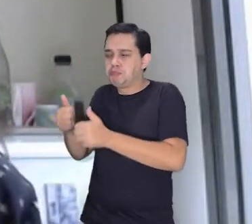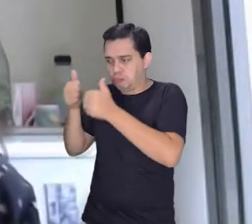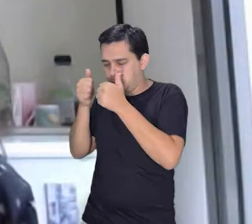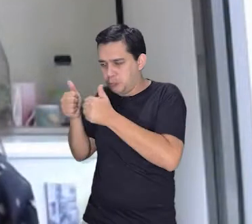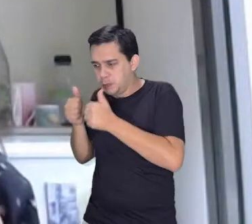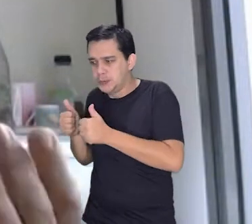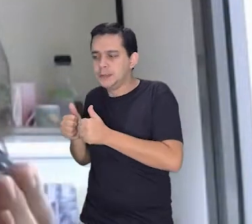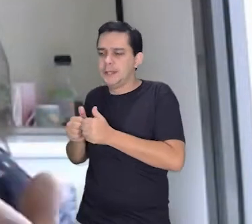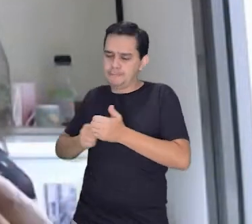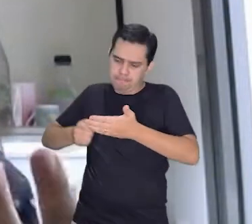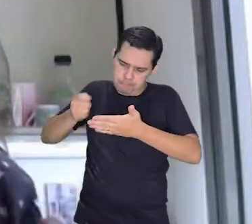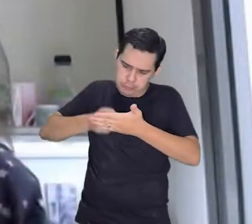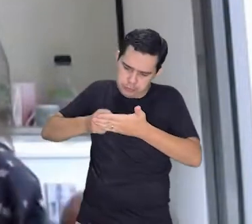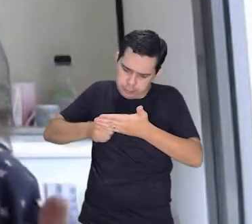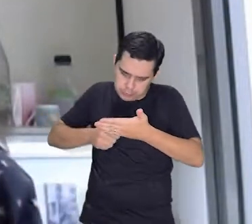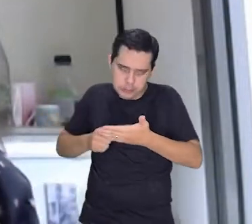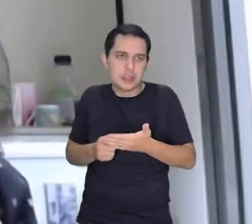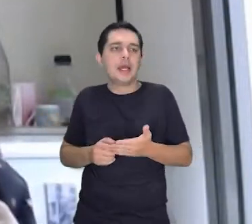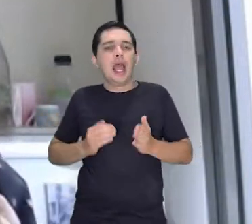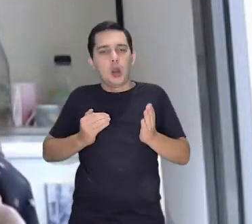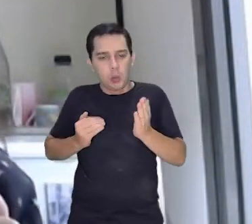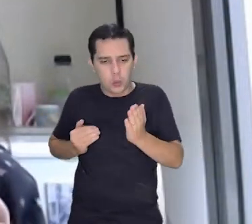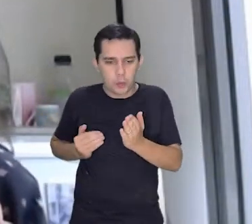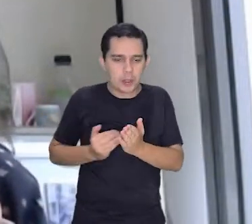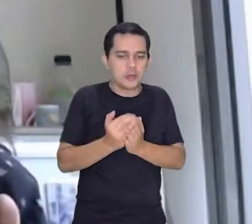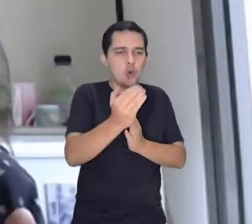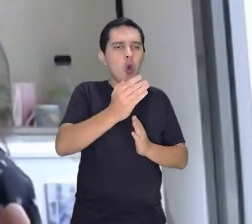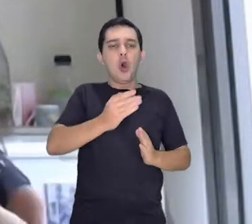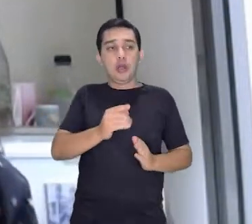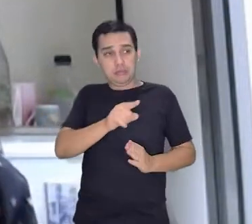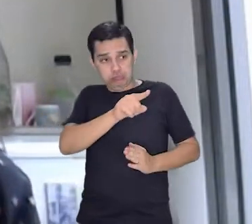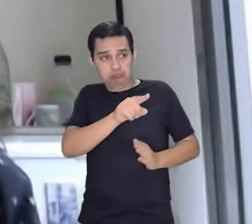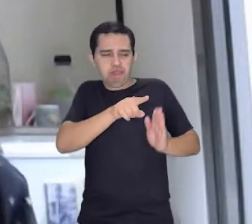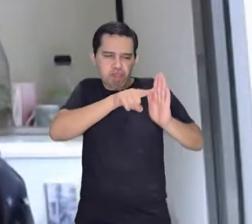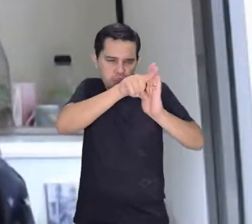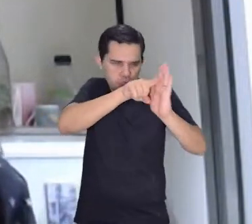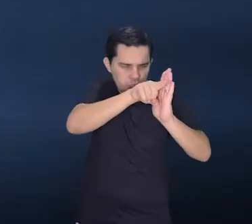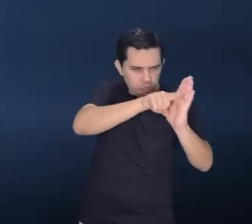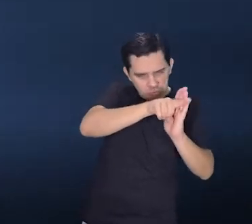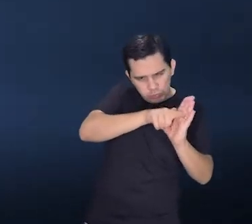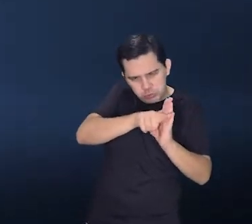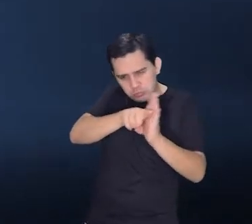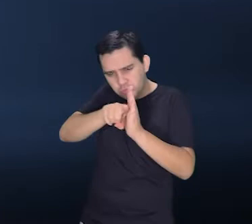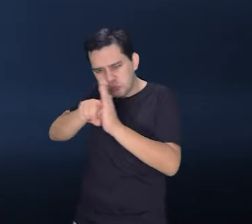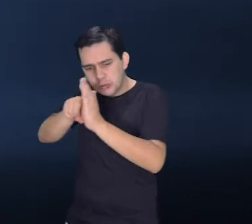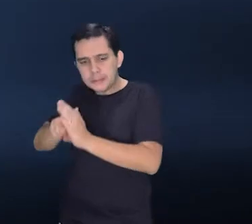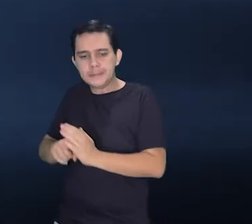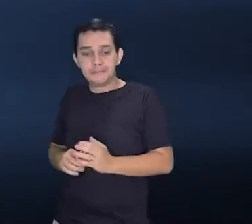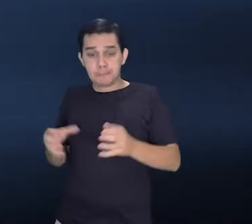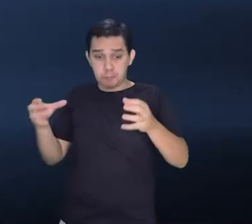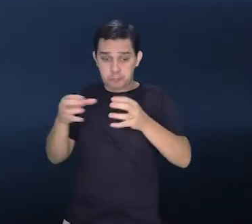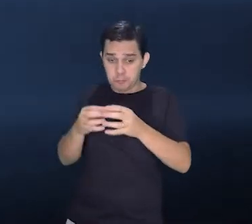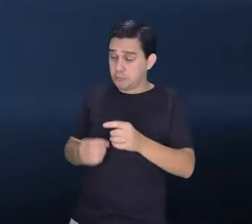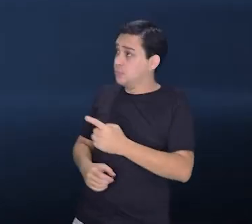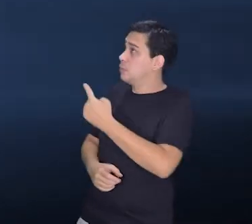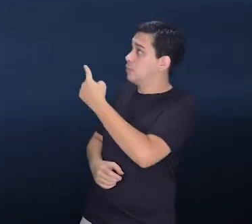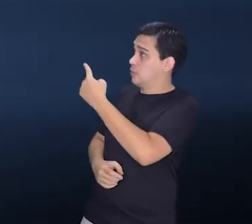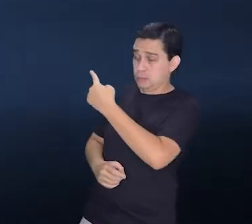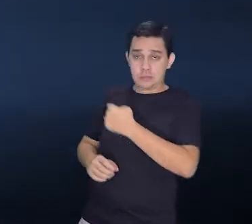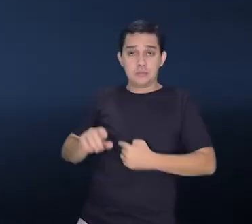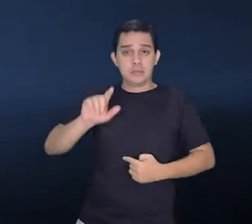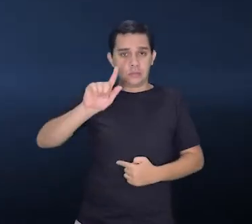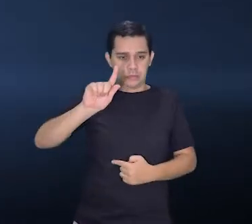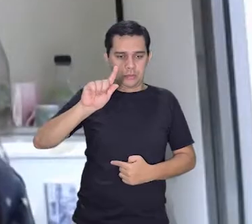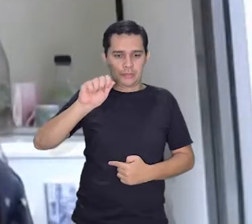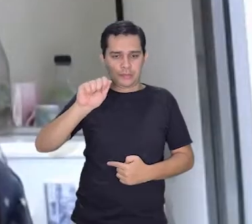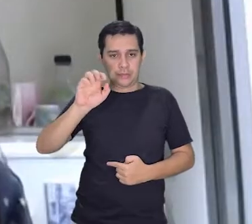daí, né, foi dado início às investigações, onde nós tivemos os técnicos do GAT indo aos locais